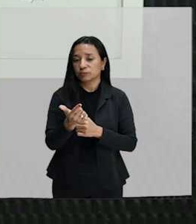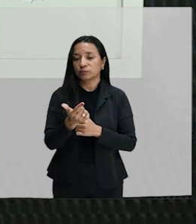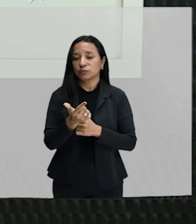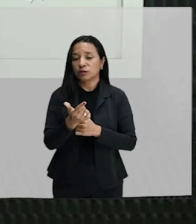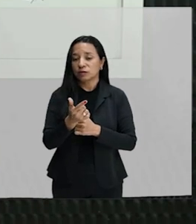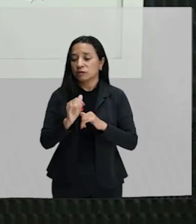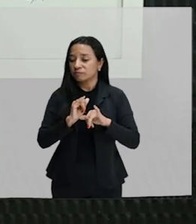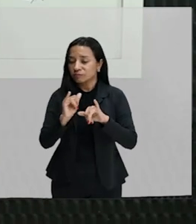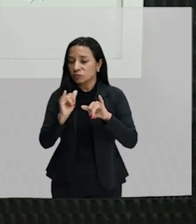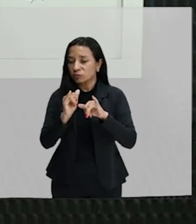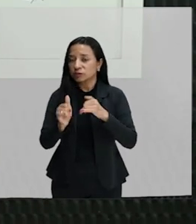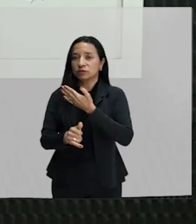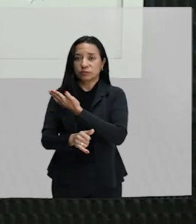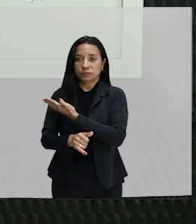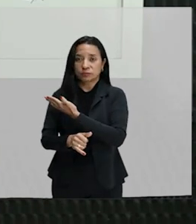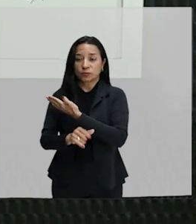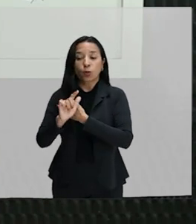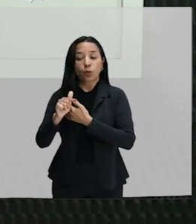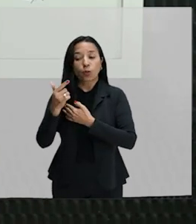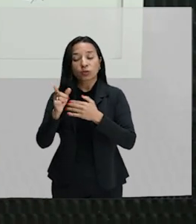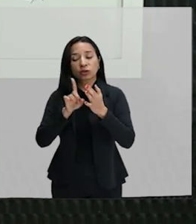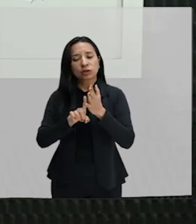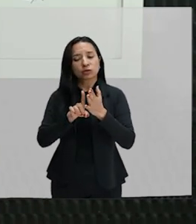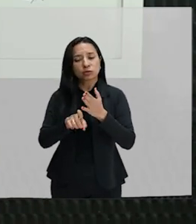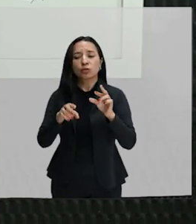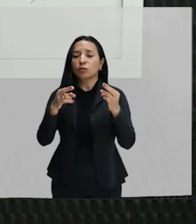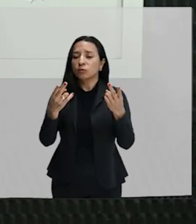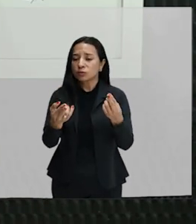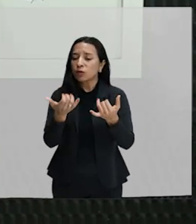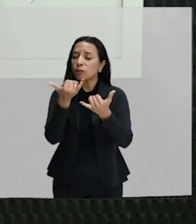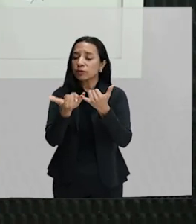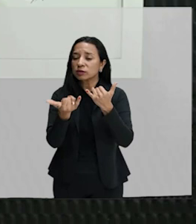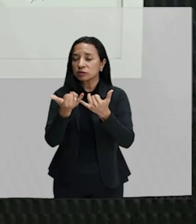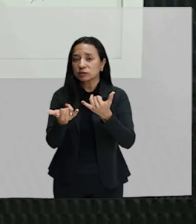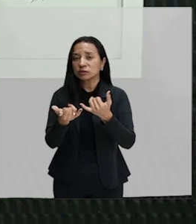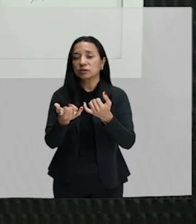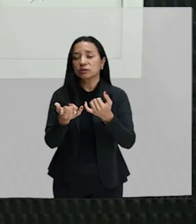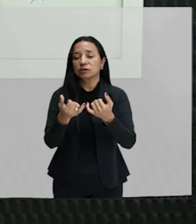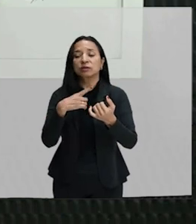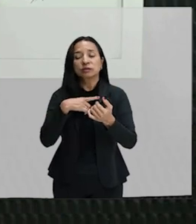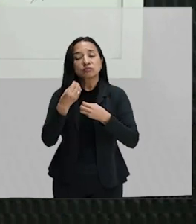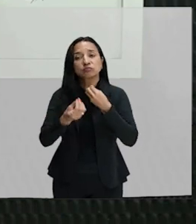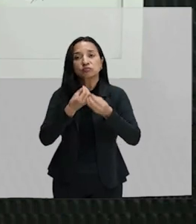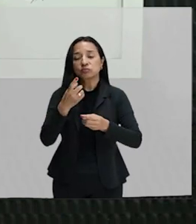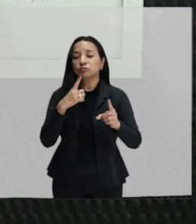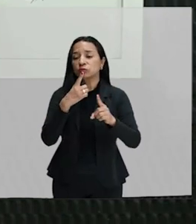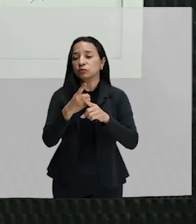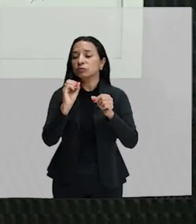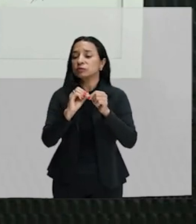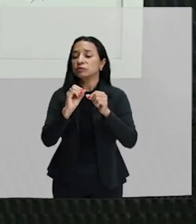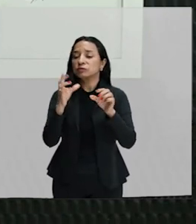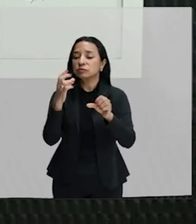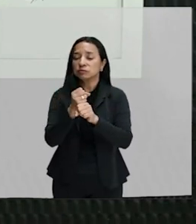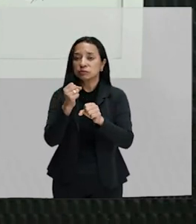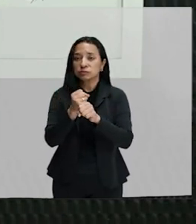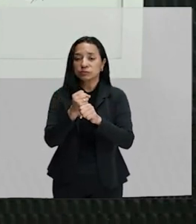tem essa informação seja uma outra questão desse mesmo tipo utilizando gráfico tem como você descobrir fazendo as continhas vocêes não fica é bem